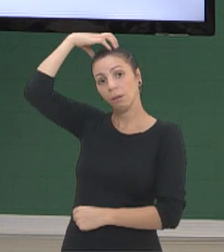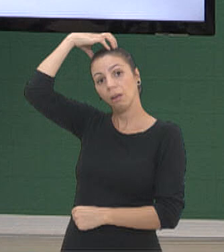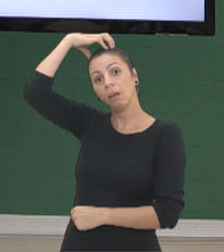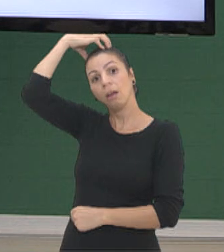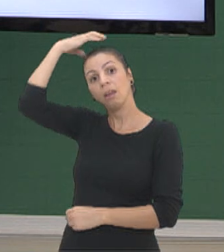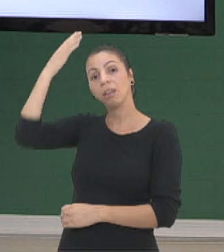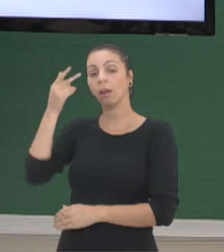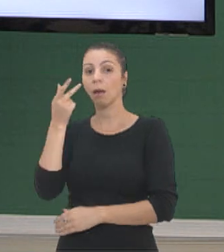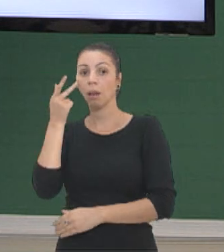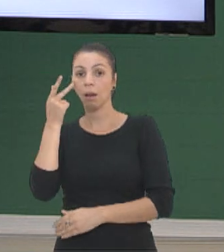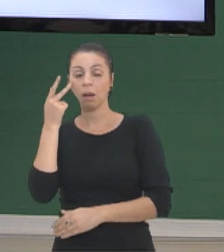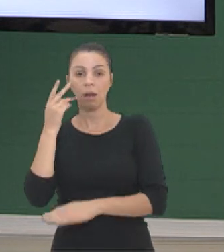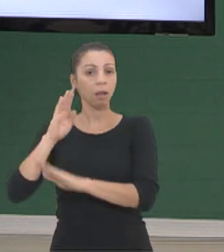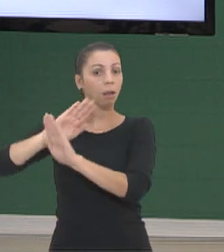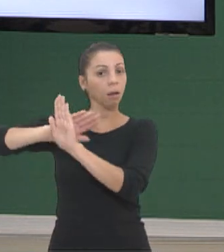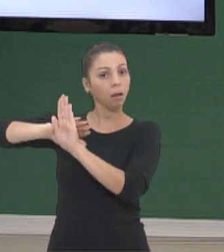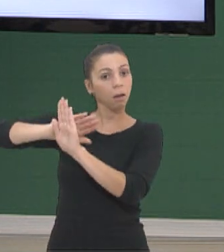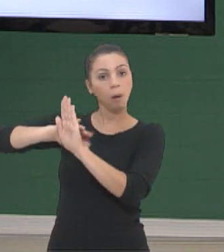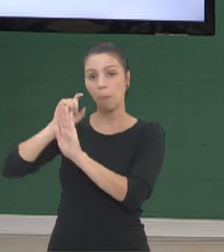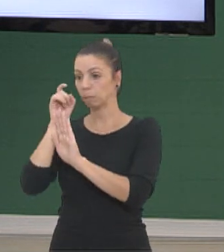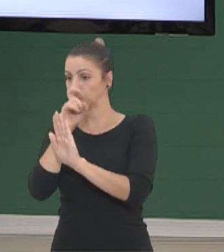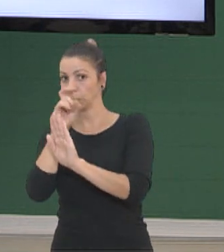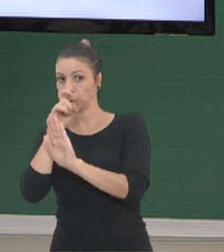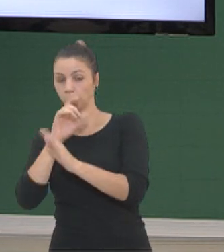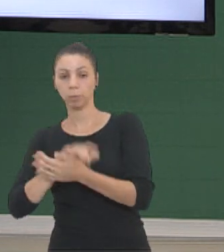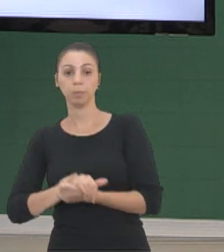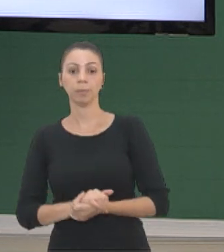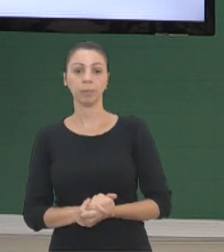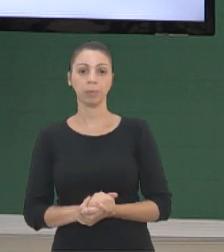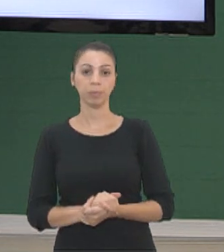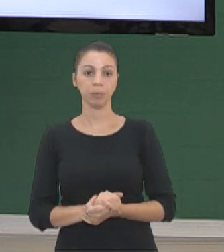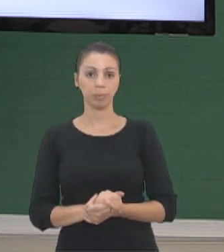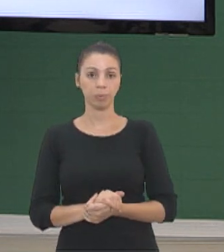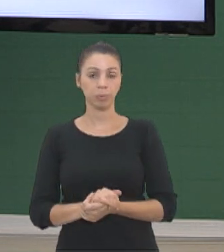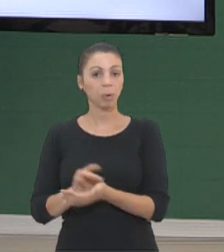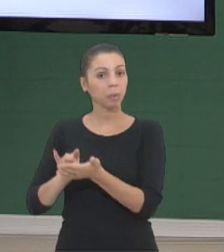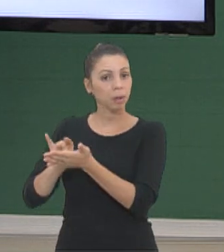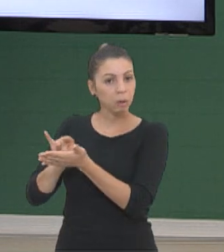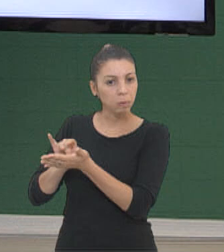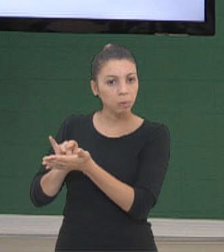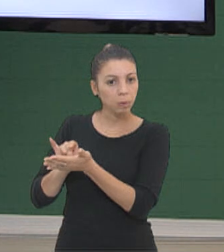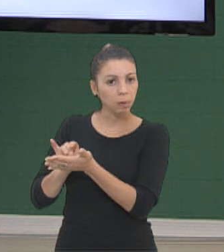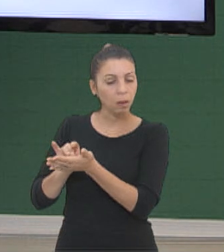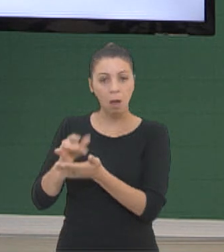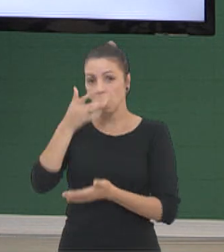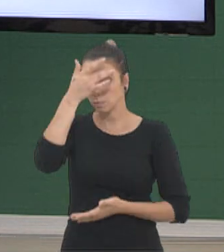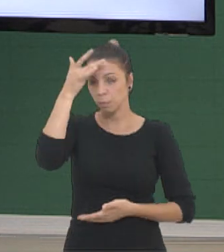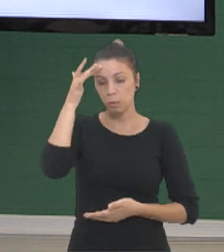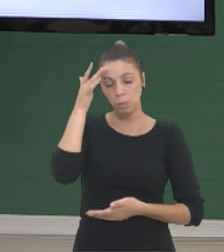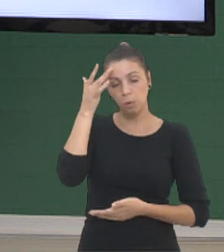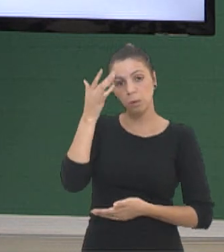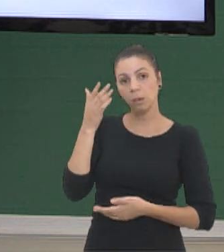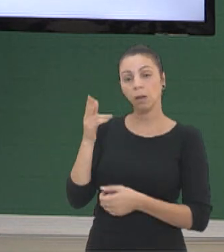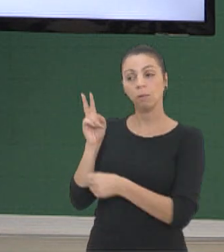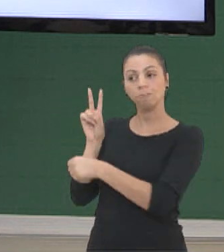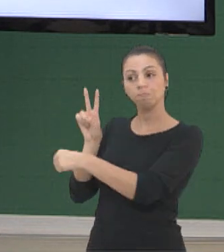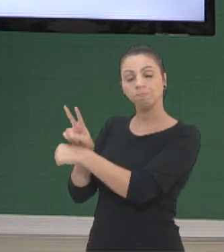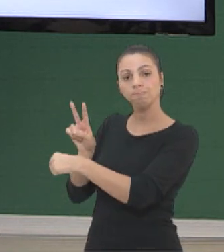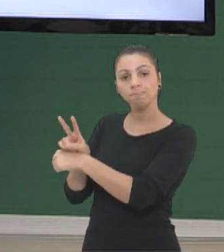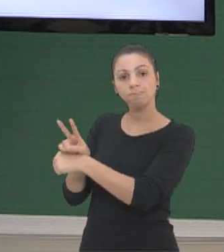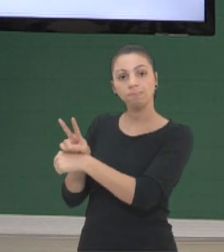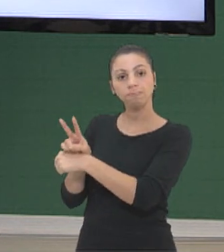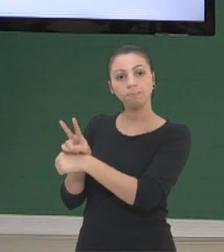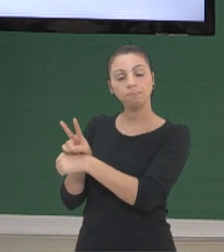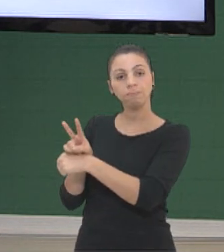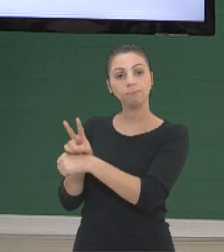traidor, aqueles que o defendiam já não o defendem mais. O que nós vamos fazer com esse